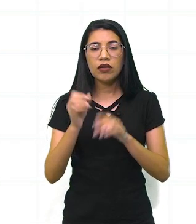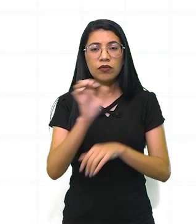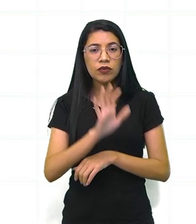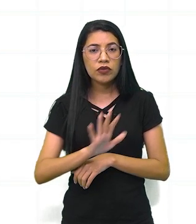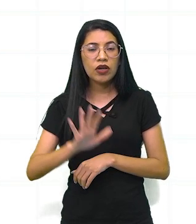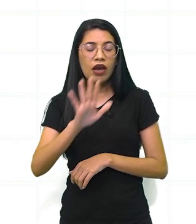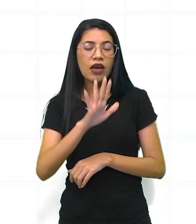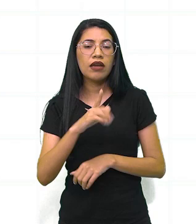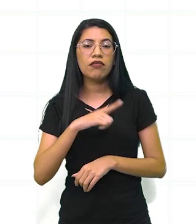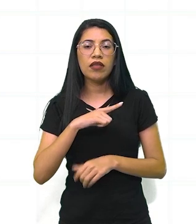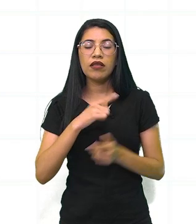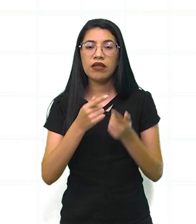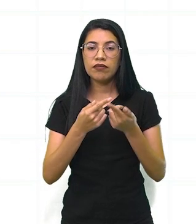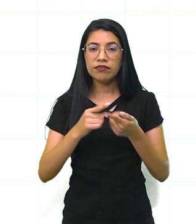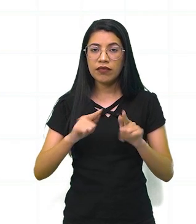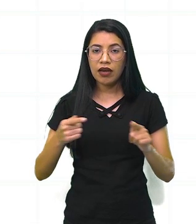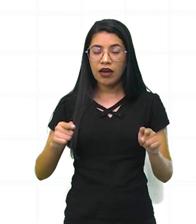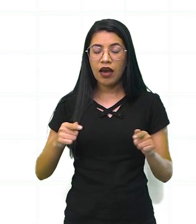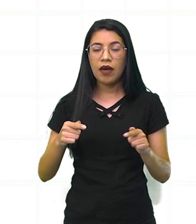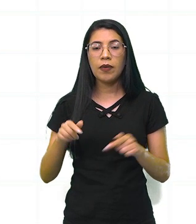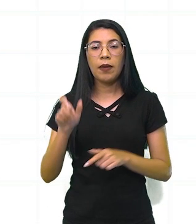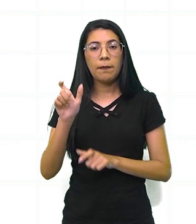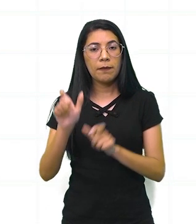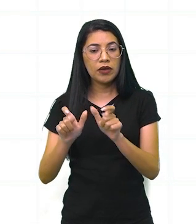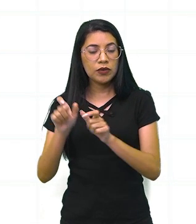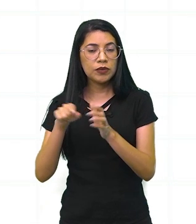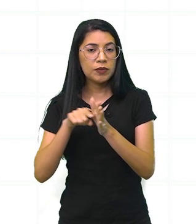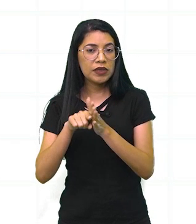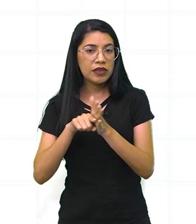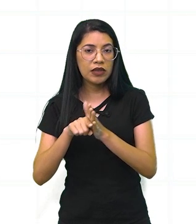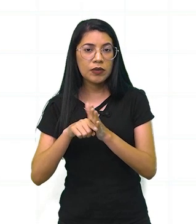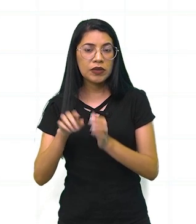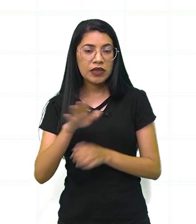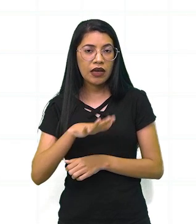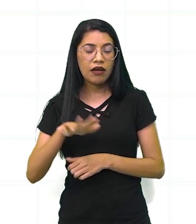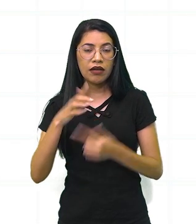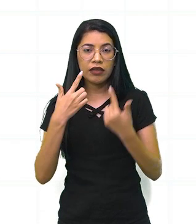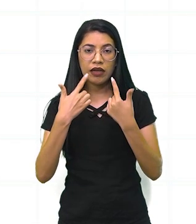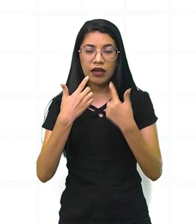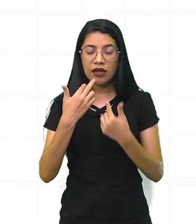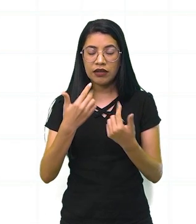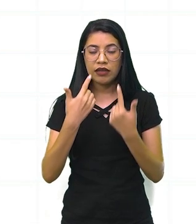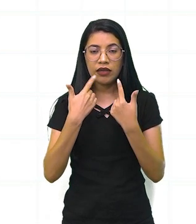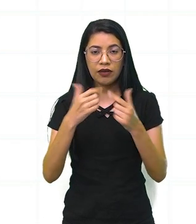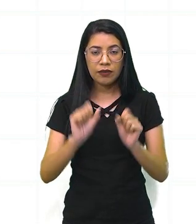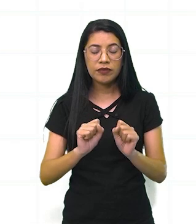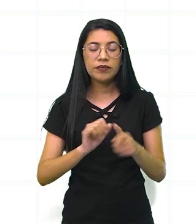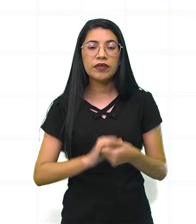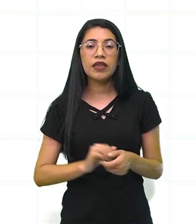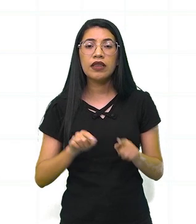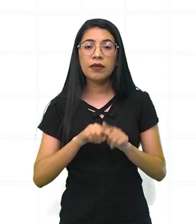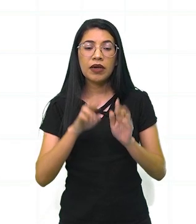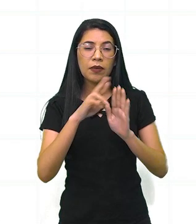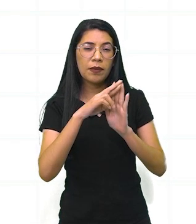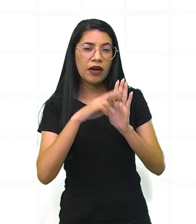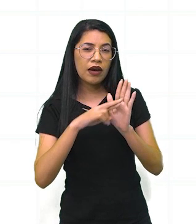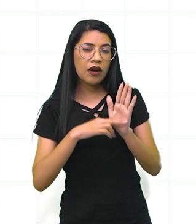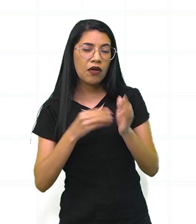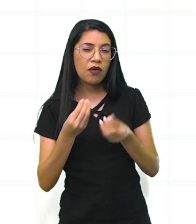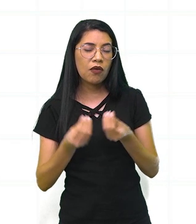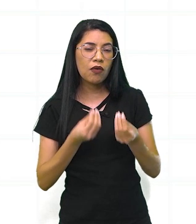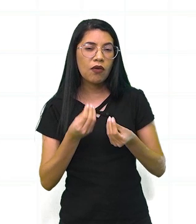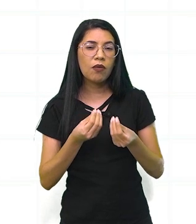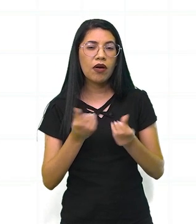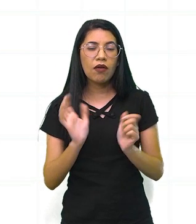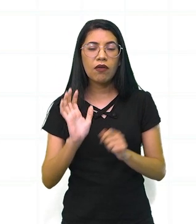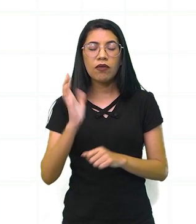por gramáticos ou seja estudiosos da língua ela segue os preceitos da transformação da língua por